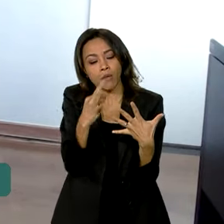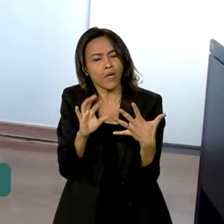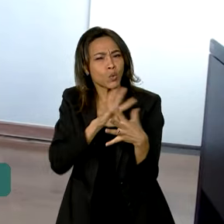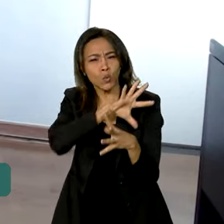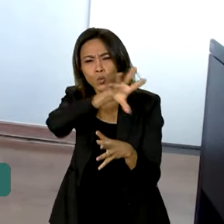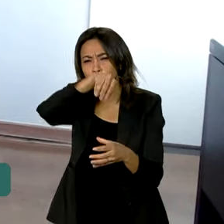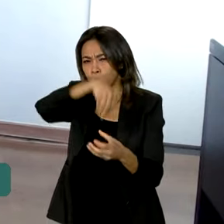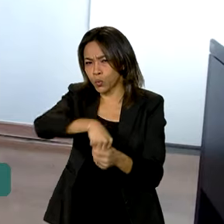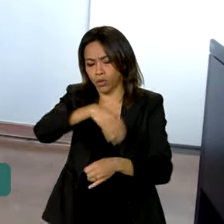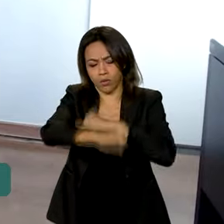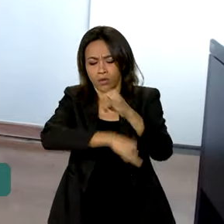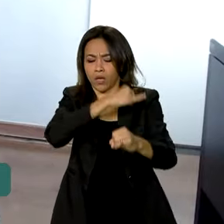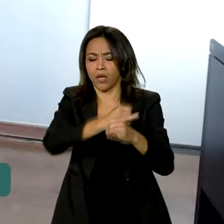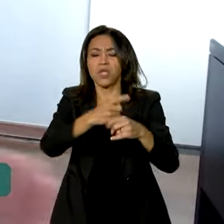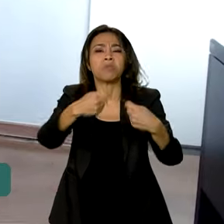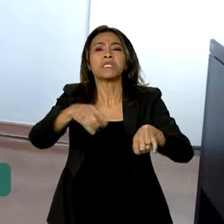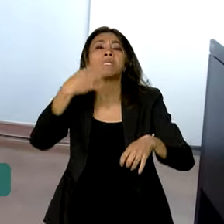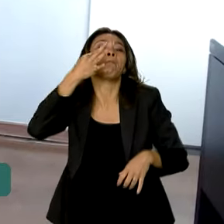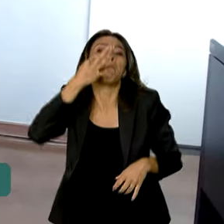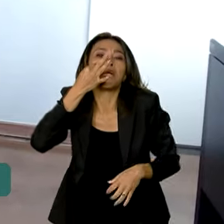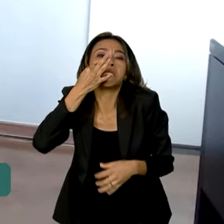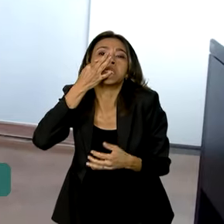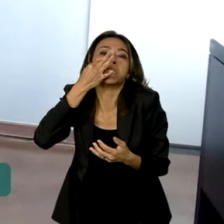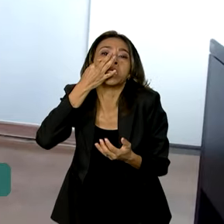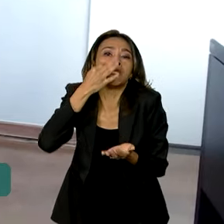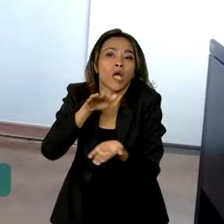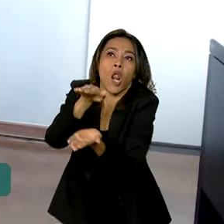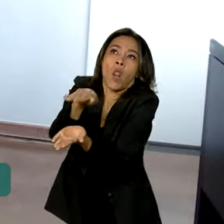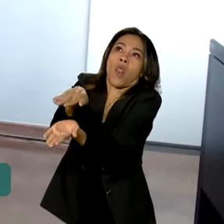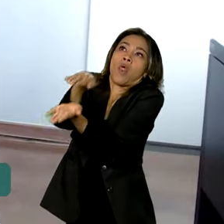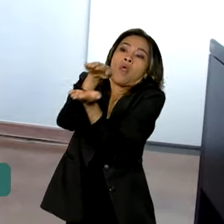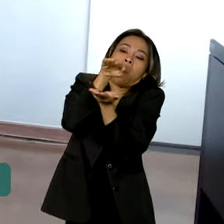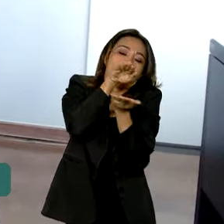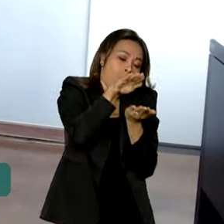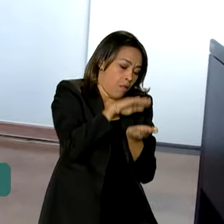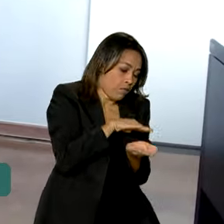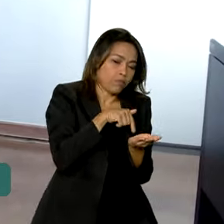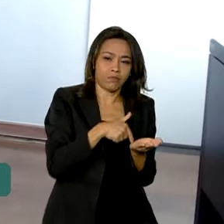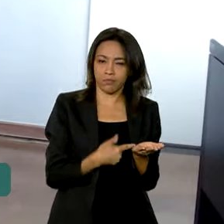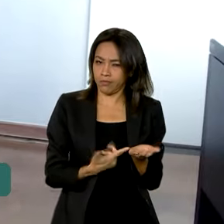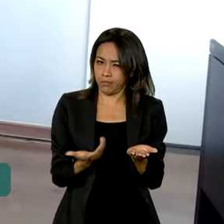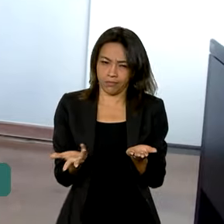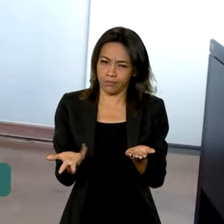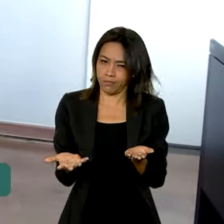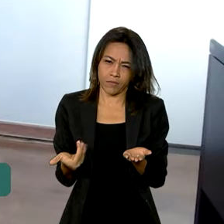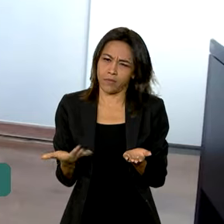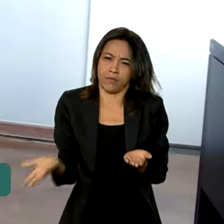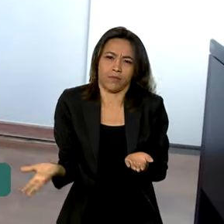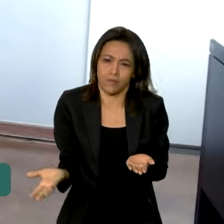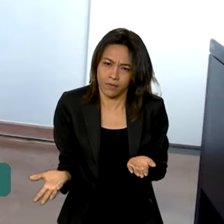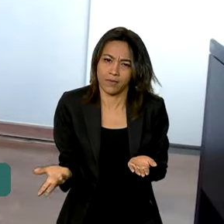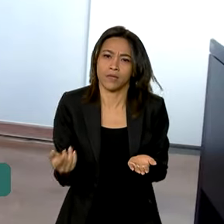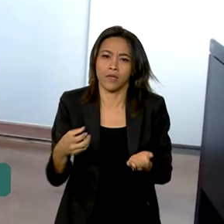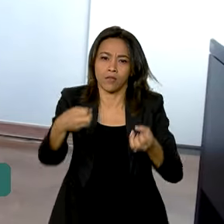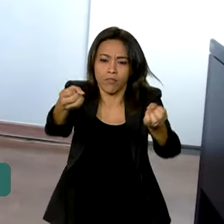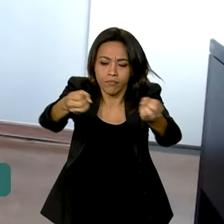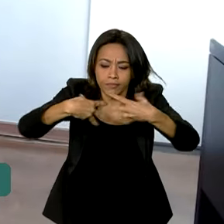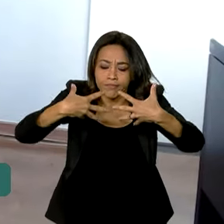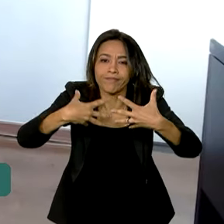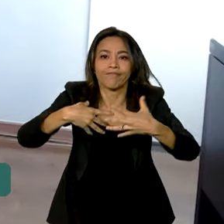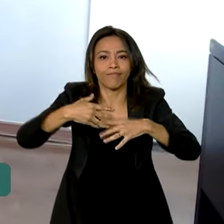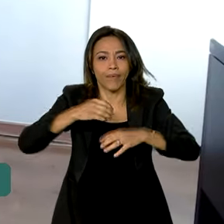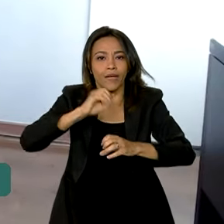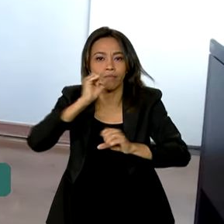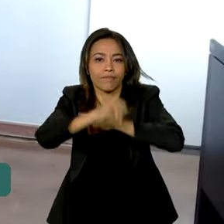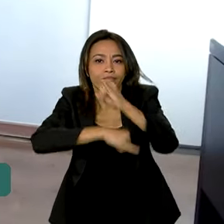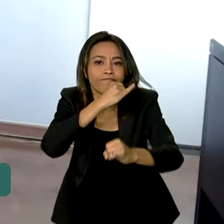online, não há necessidade de presença física ao FNDE. E uma coisa que eu aproveitaria também para destacar: algumas dessas